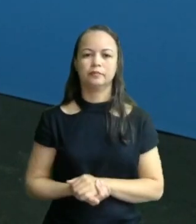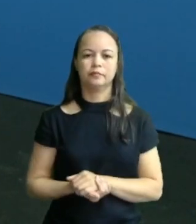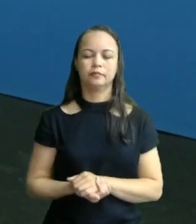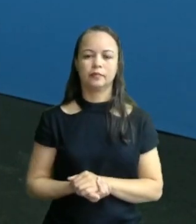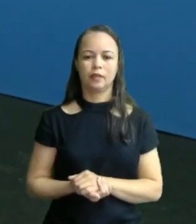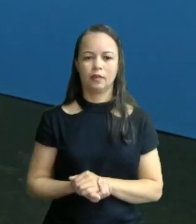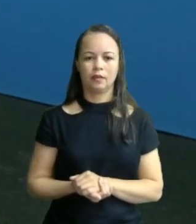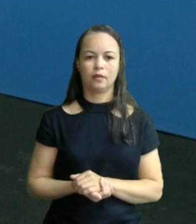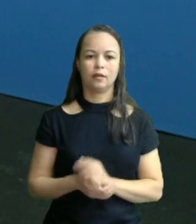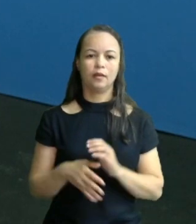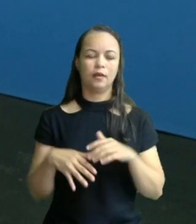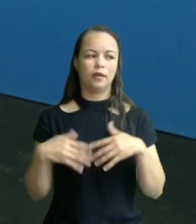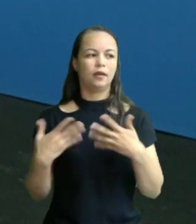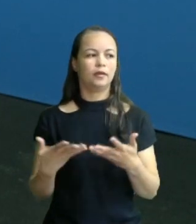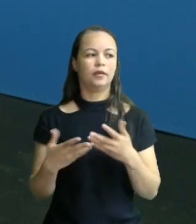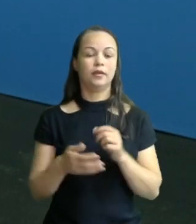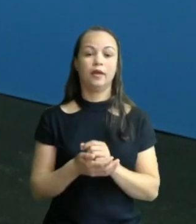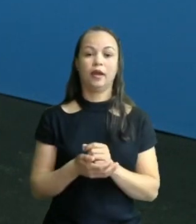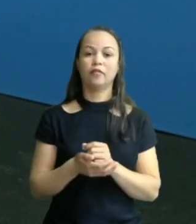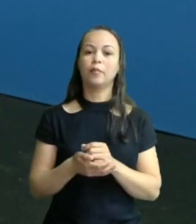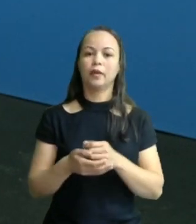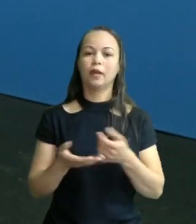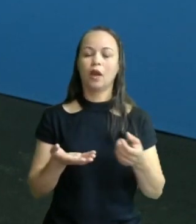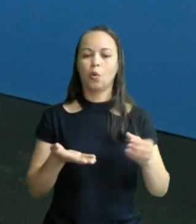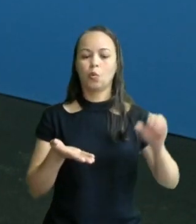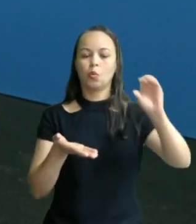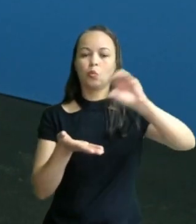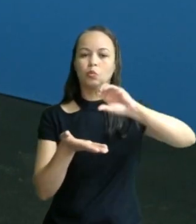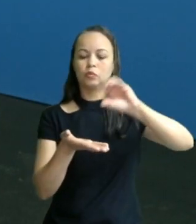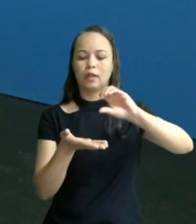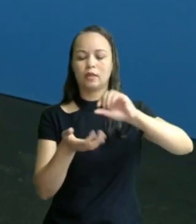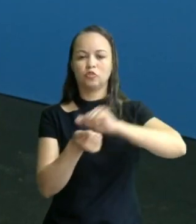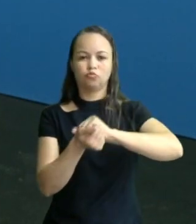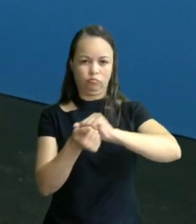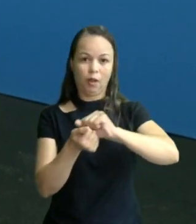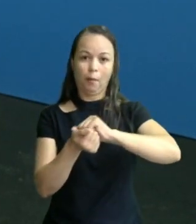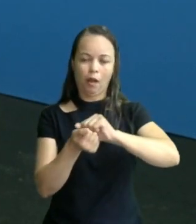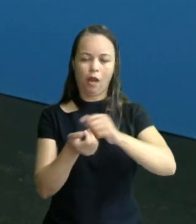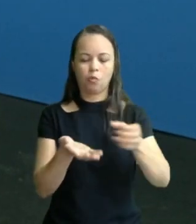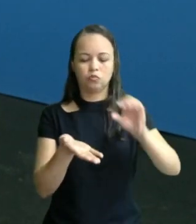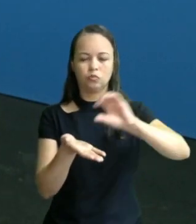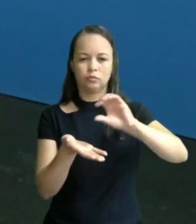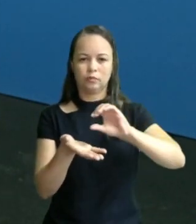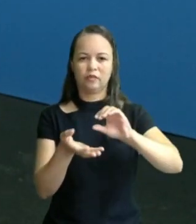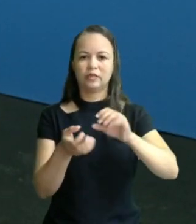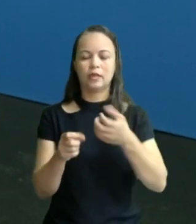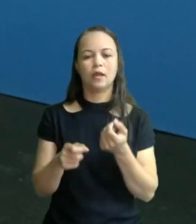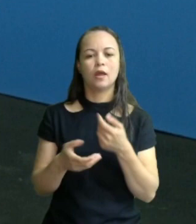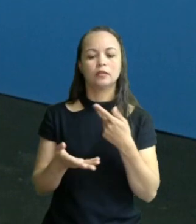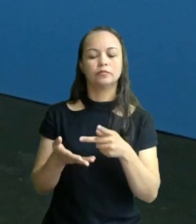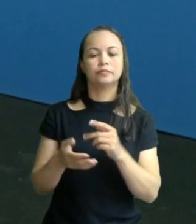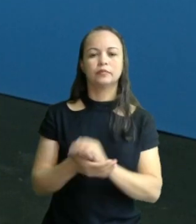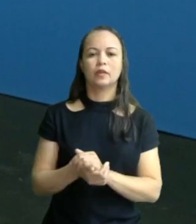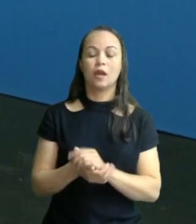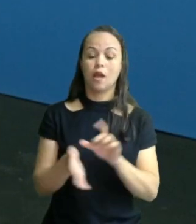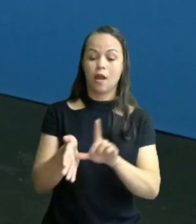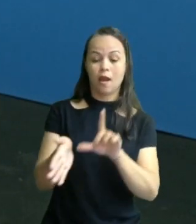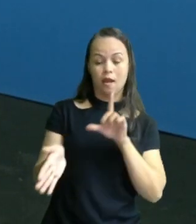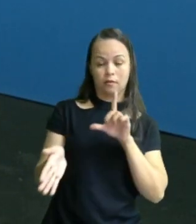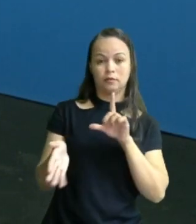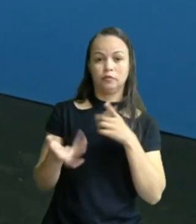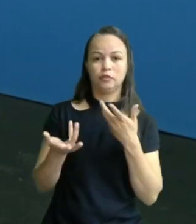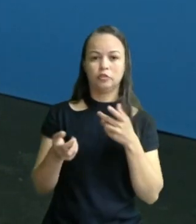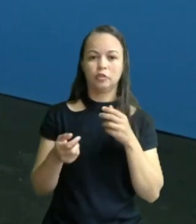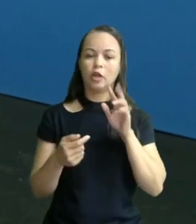E aí a gente vai colocar o detergente que ele falou para ter essa quebra. Mas antes, para poder vocês verem,